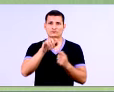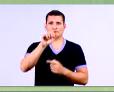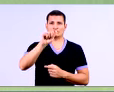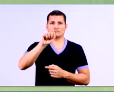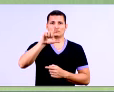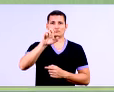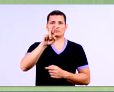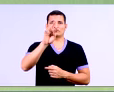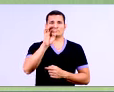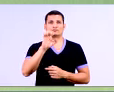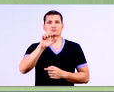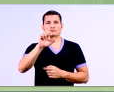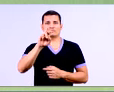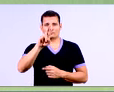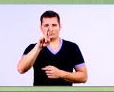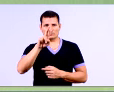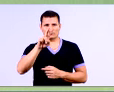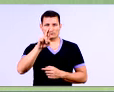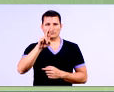alertar, enviar uma mensagem